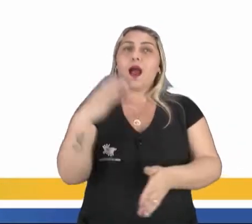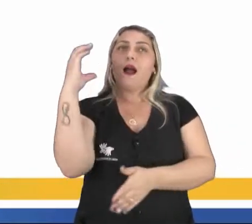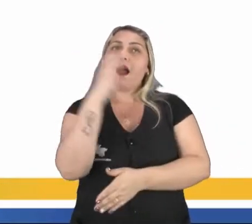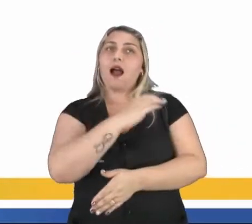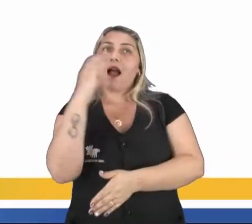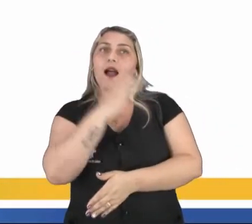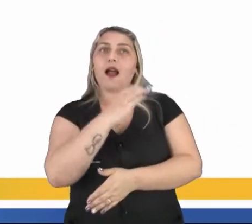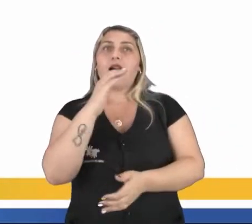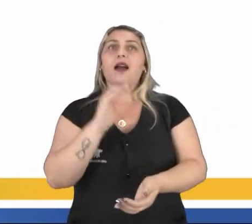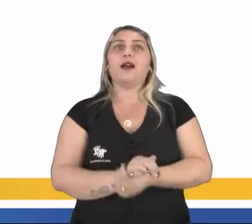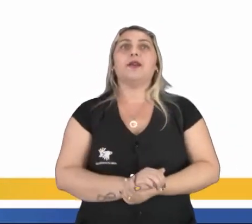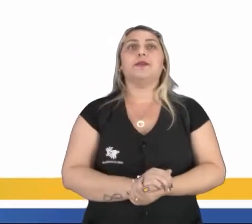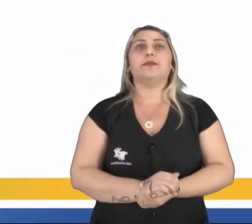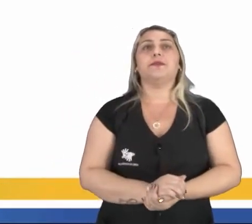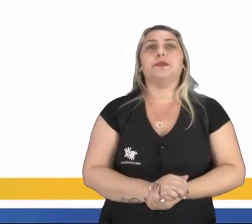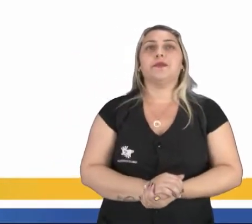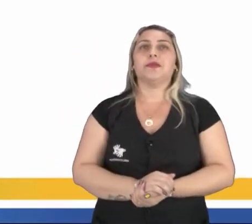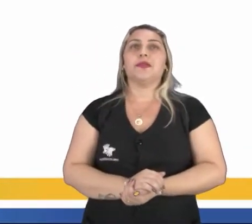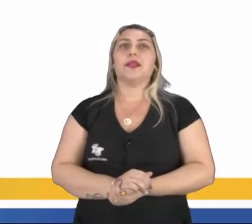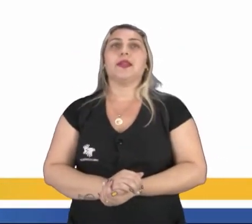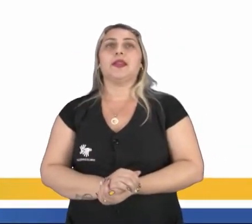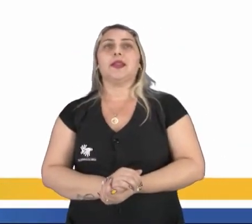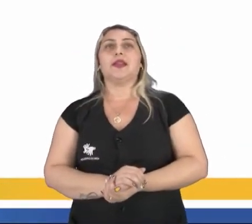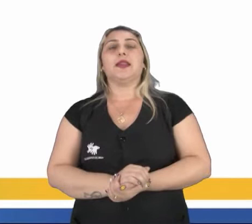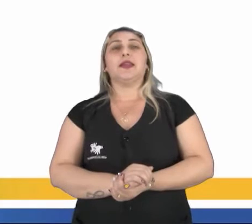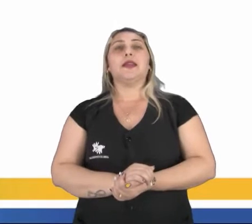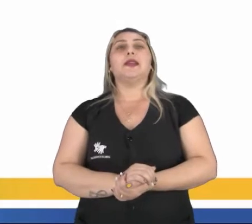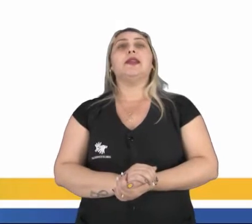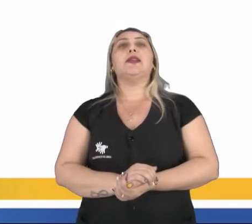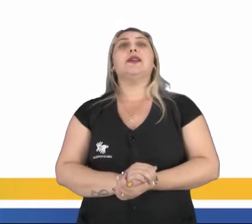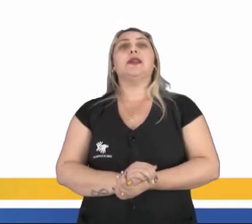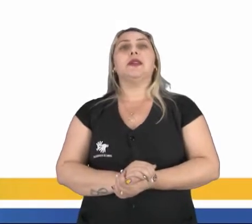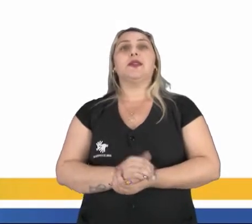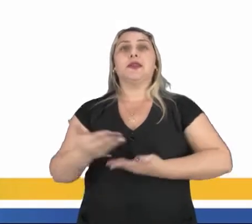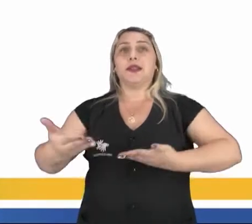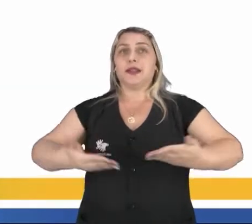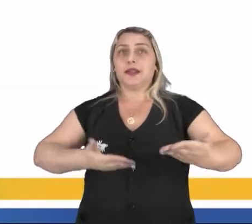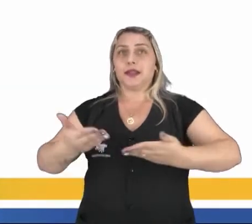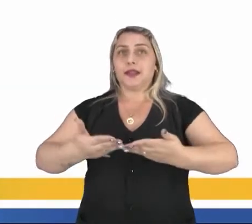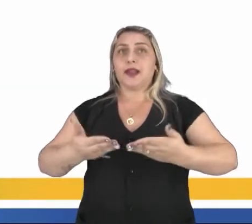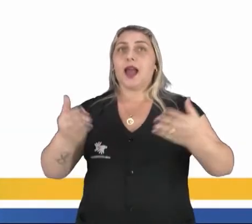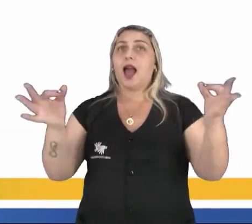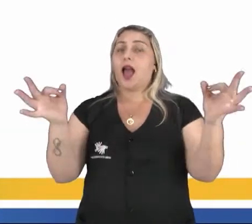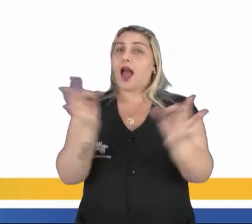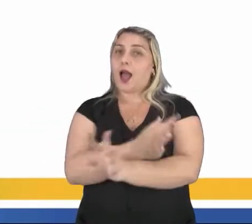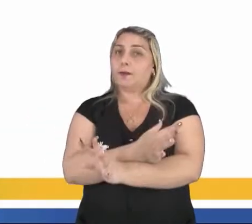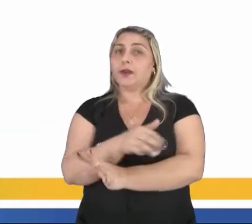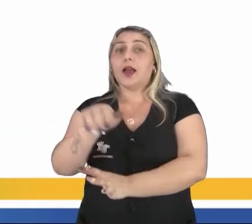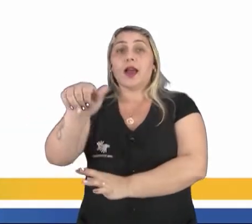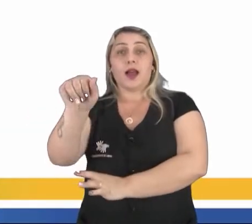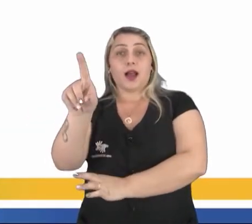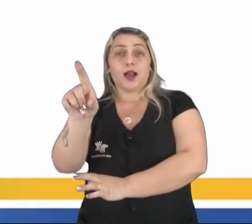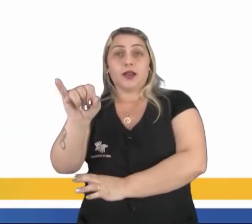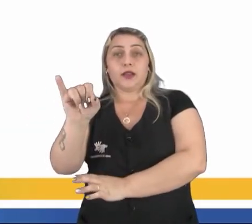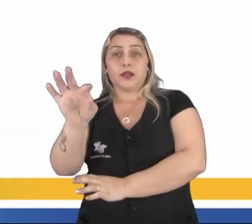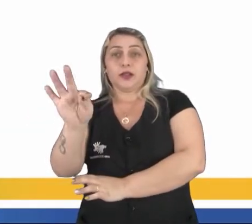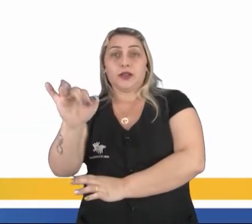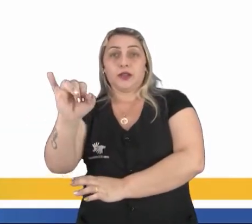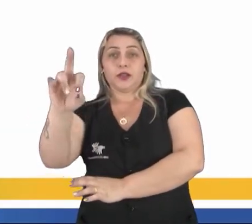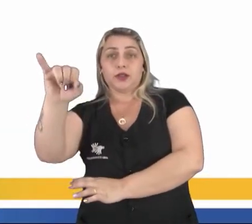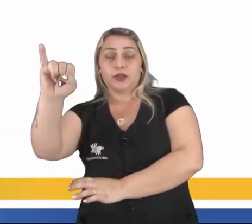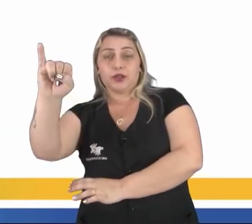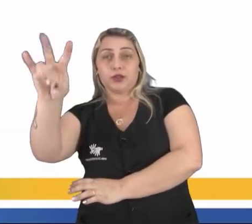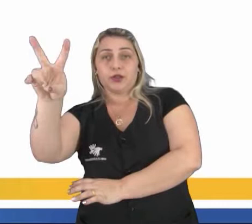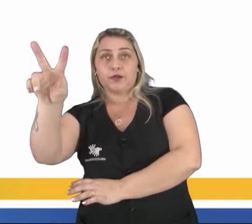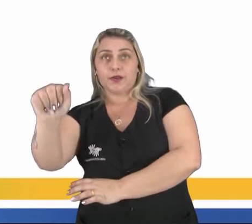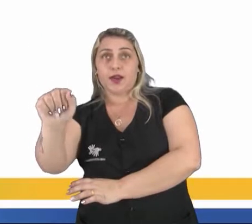Aí, coordenadas sindética. E nos atendeu prontamente. Vejam que